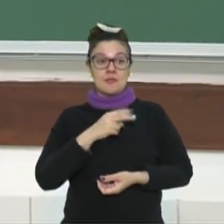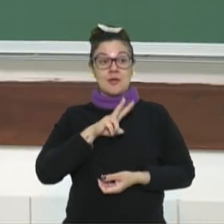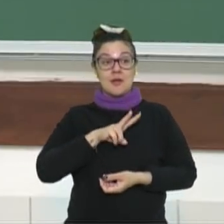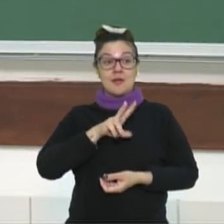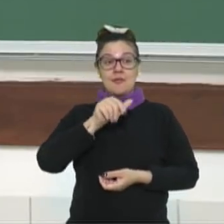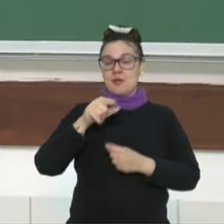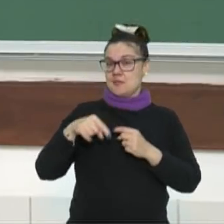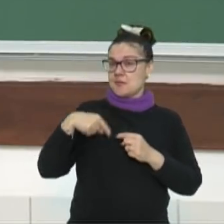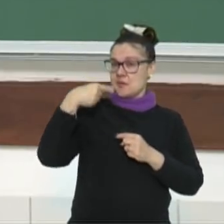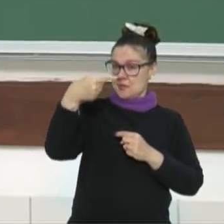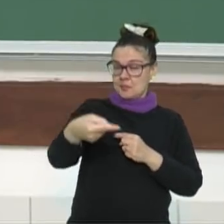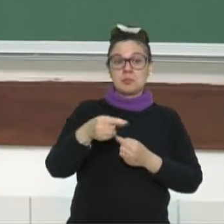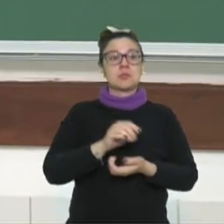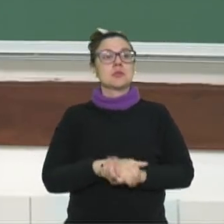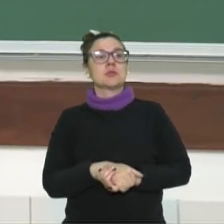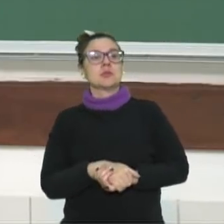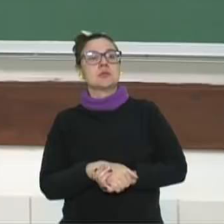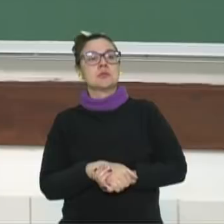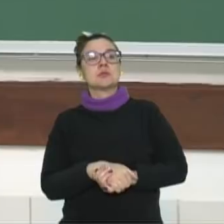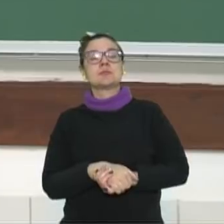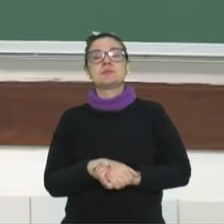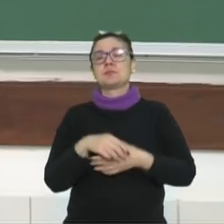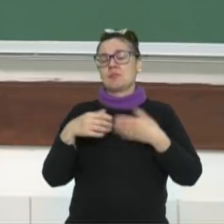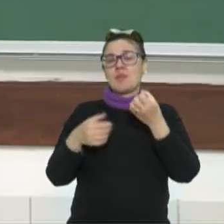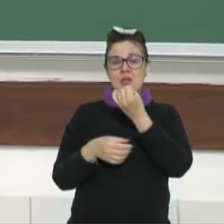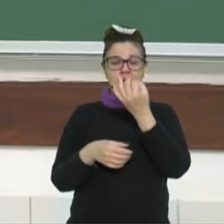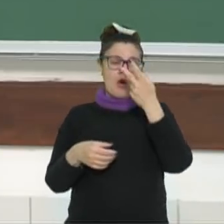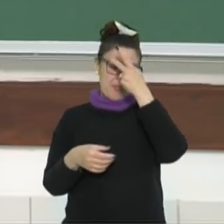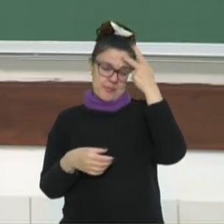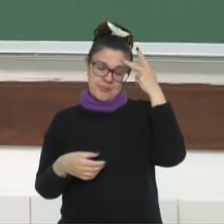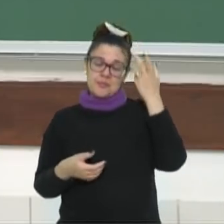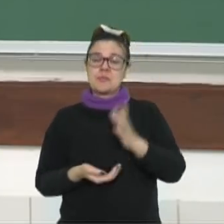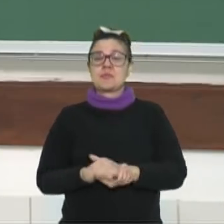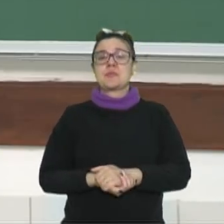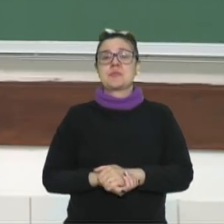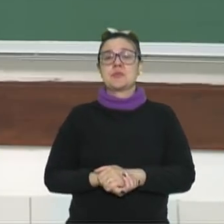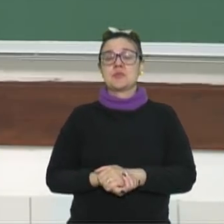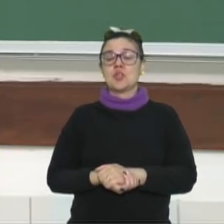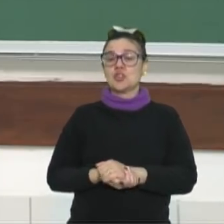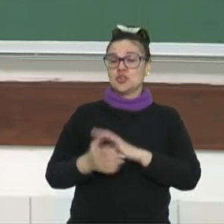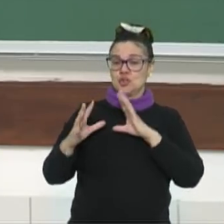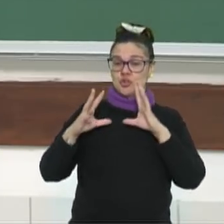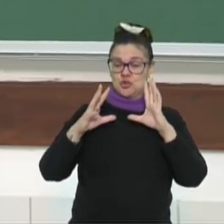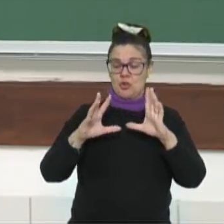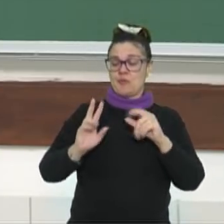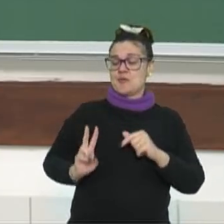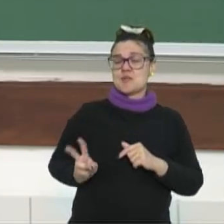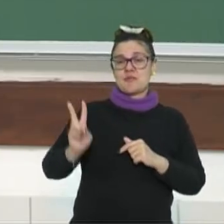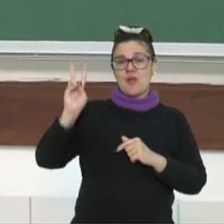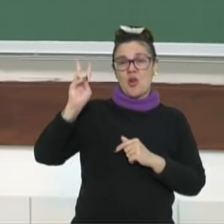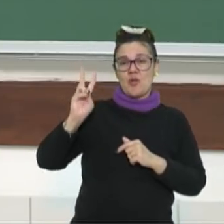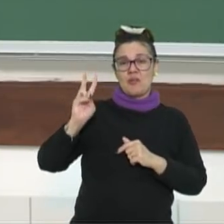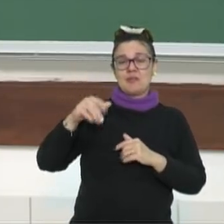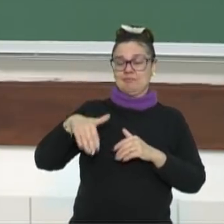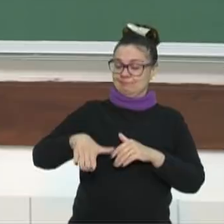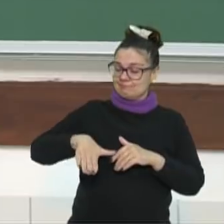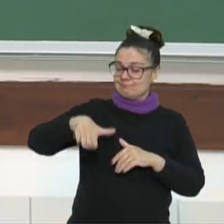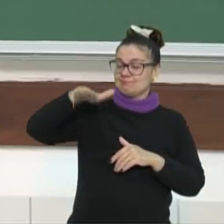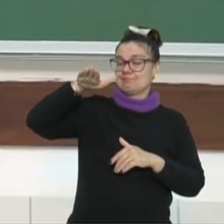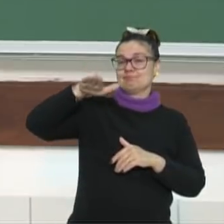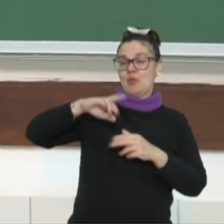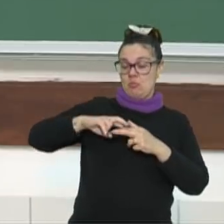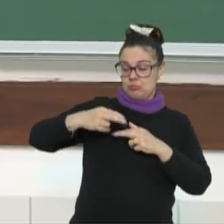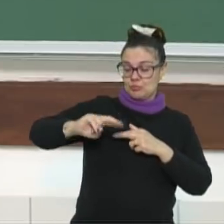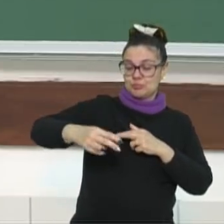ser encaminhada depois, né? Então, obviamente, para algumas pessoas, né, todo esse valor do crescei-vos e multiplicai-vos vai